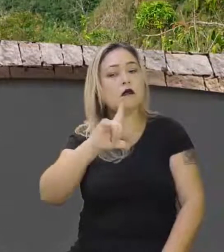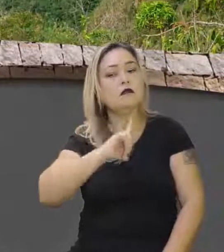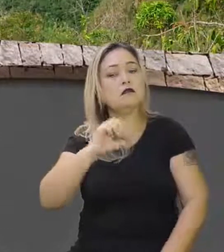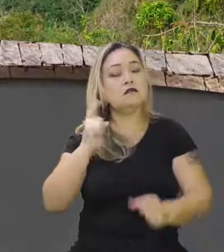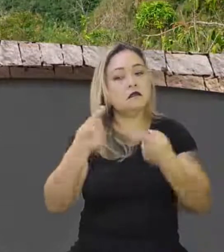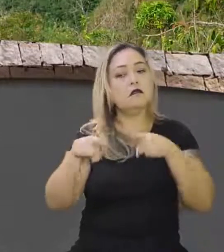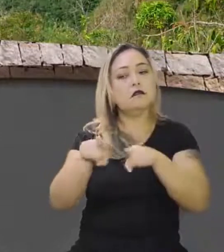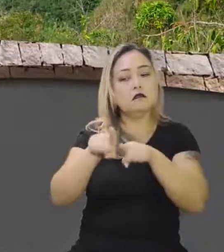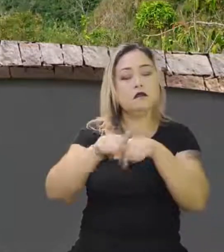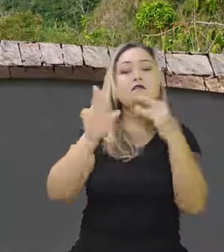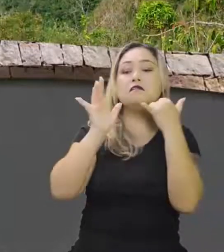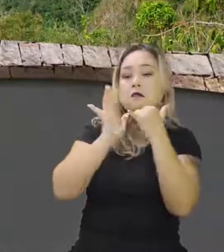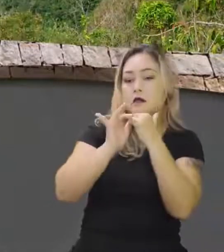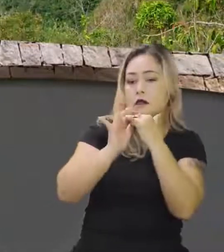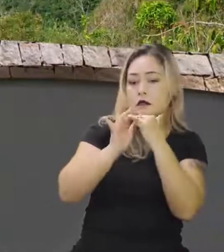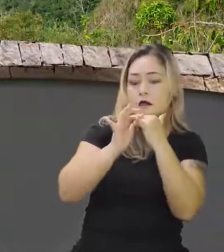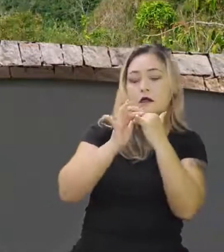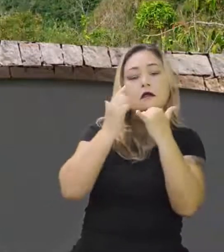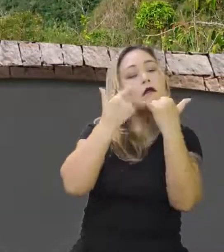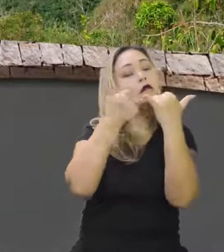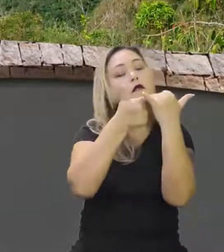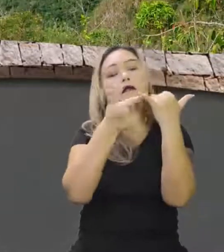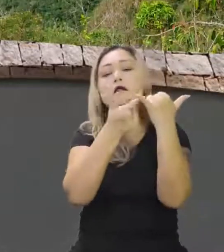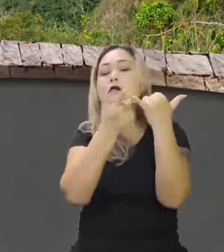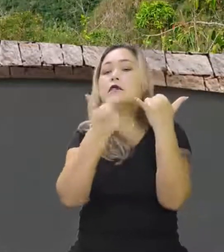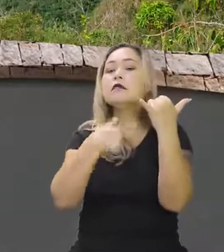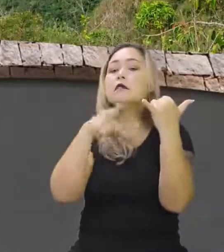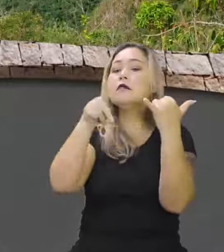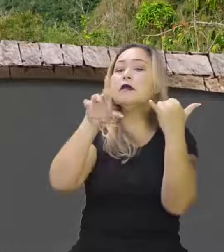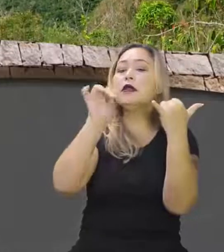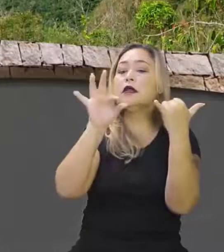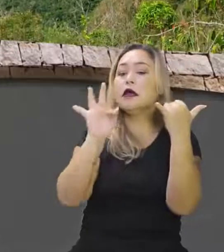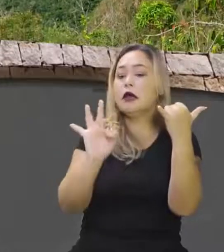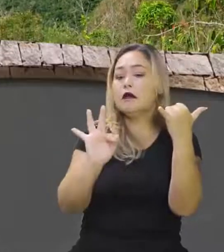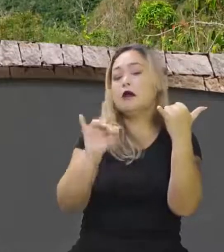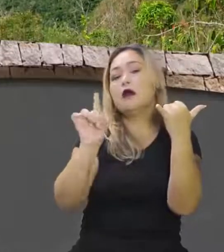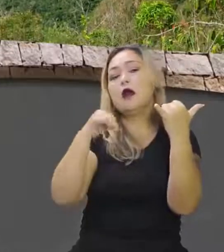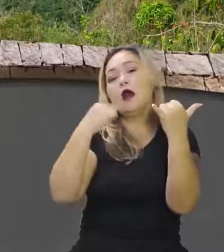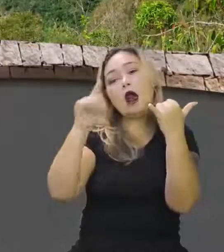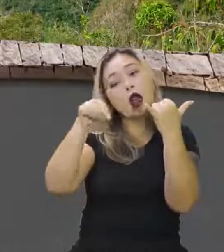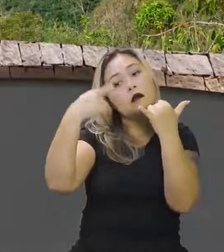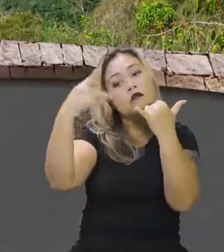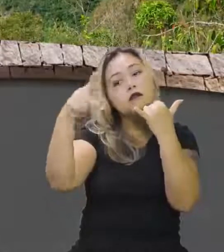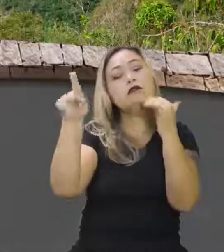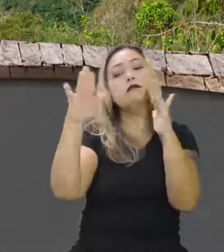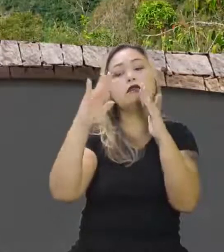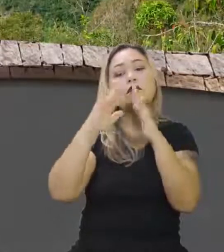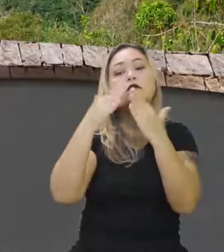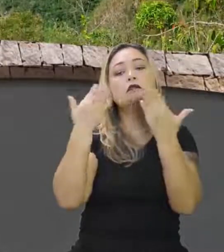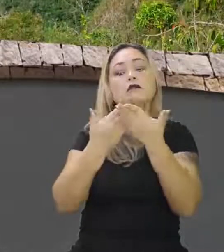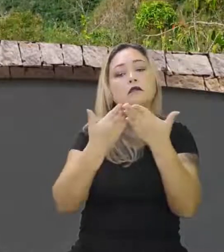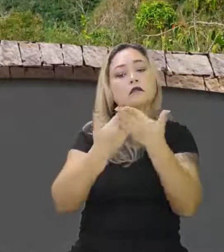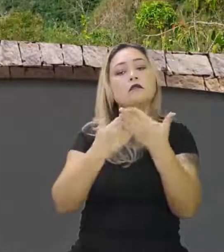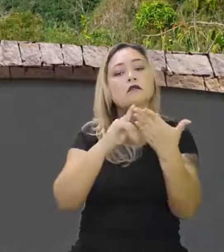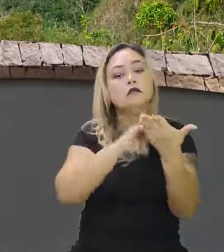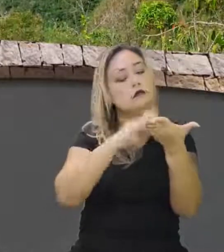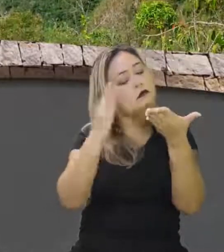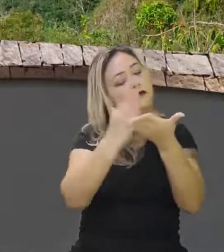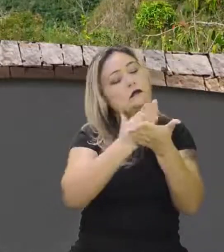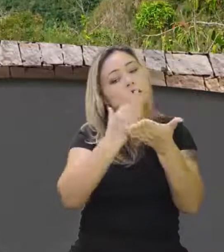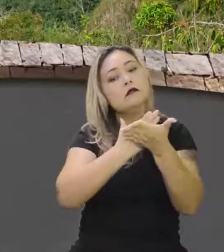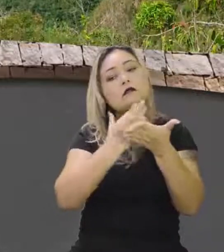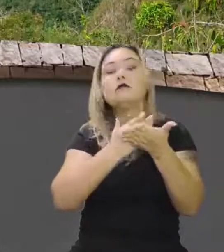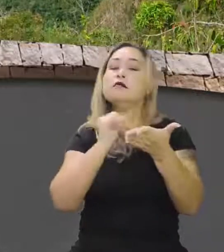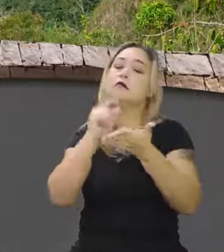Pode entrar aí no YouTube, ver arquivos PDF ou na própria escola onde você estuda. Até ter livros